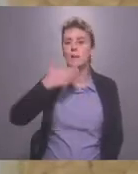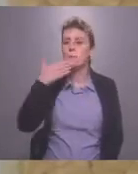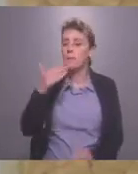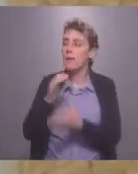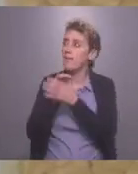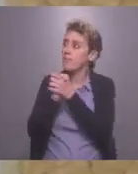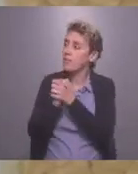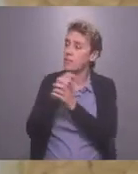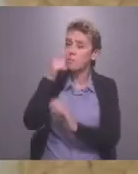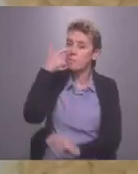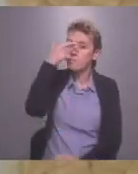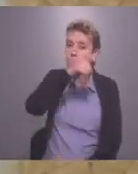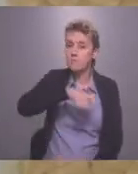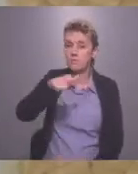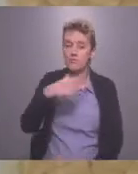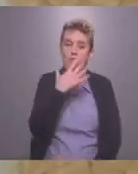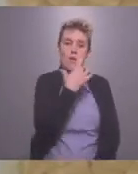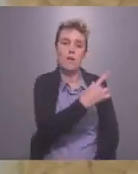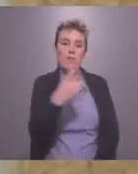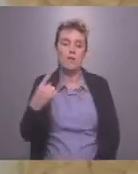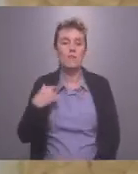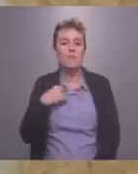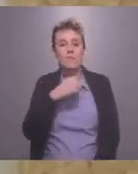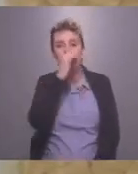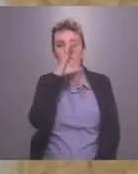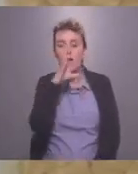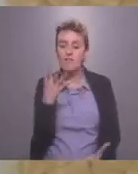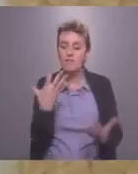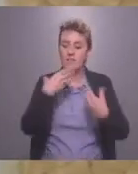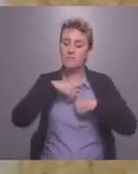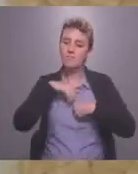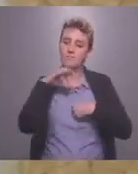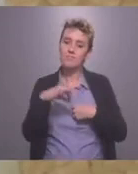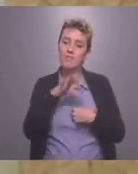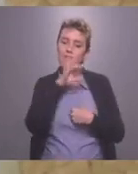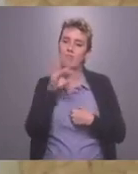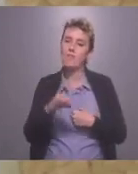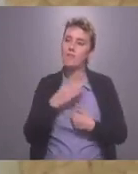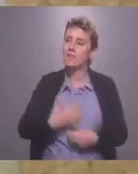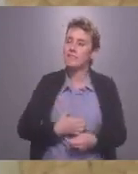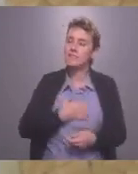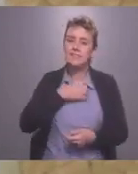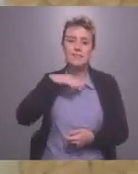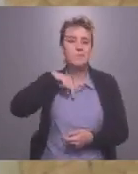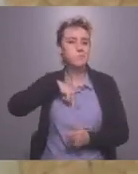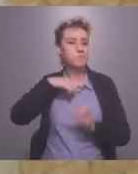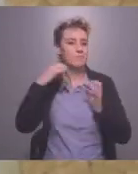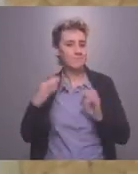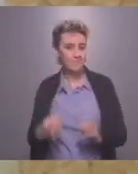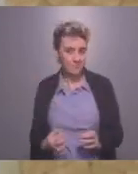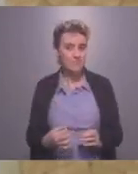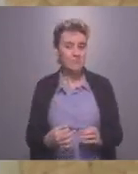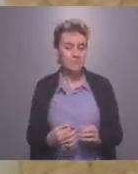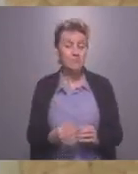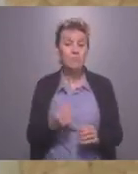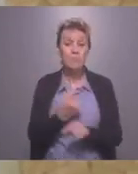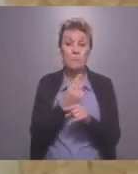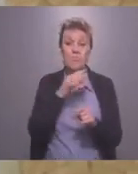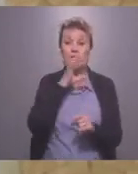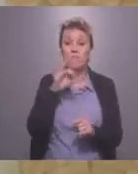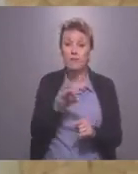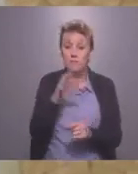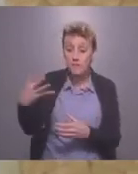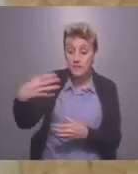que cada ser humano conheça o aconchego do ambiente familiar, para que nas famílias todos se